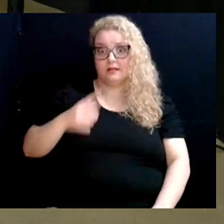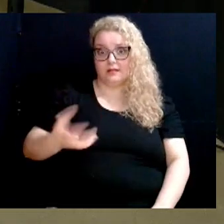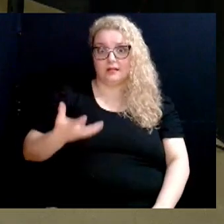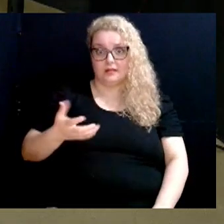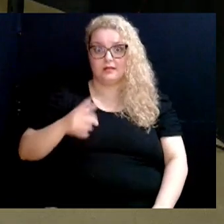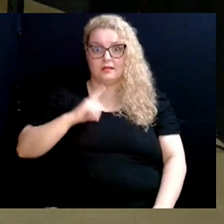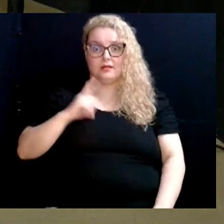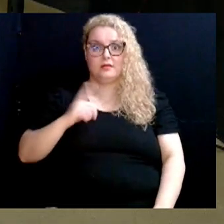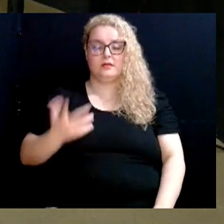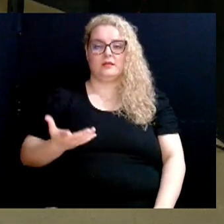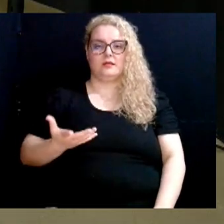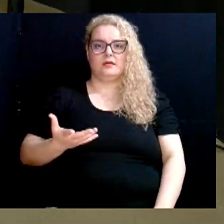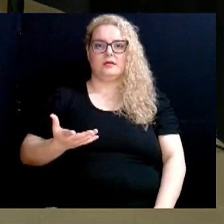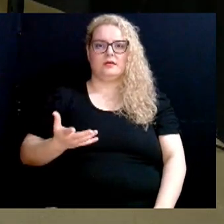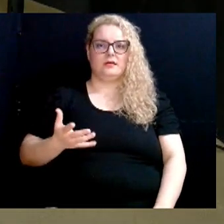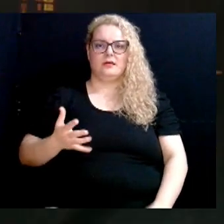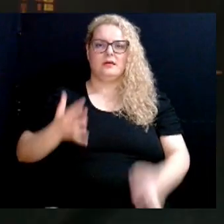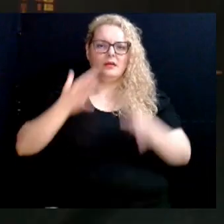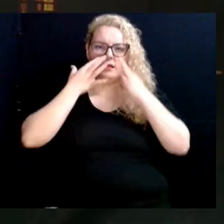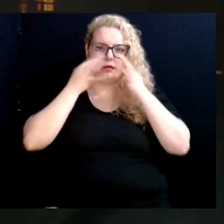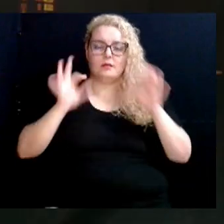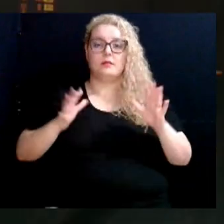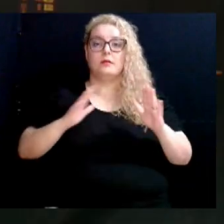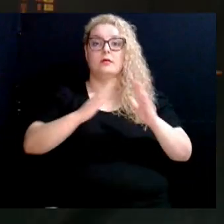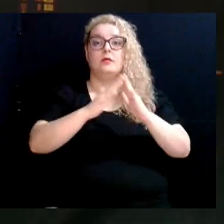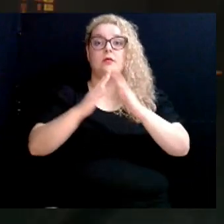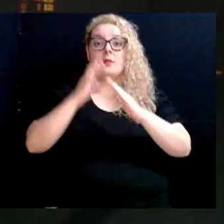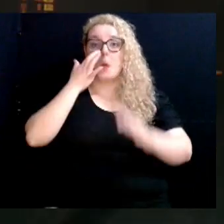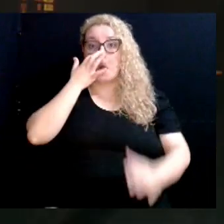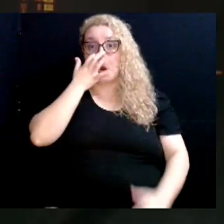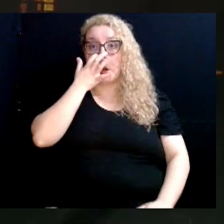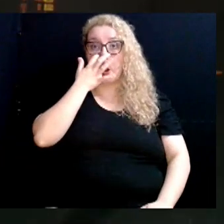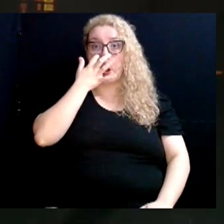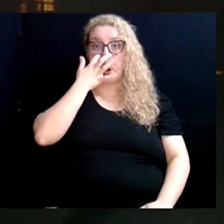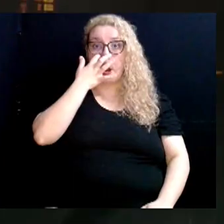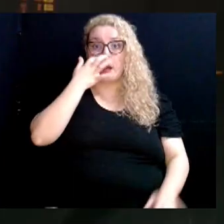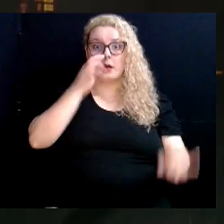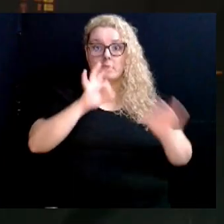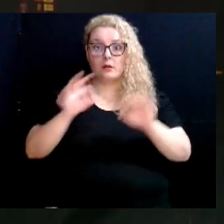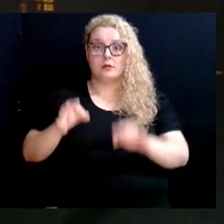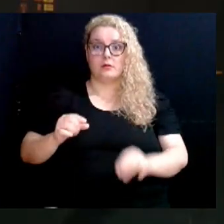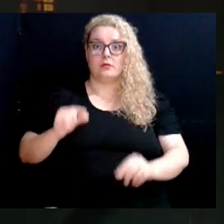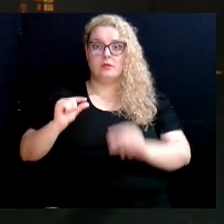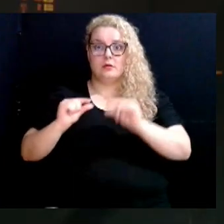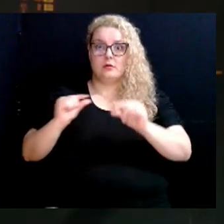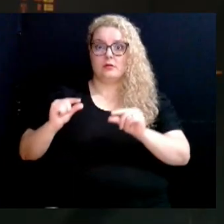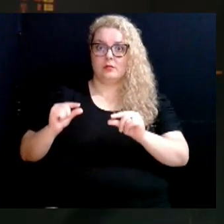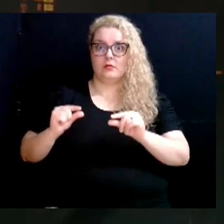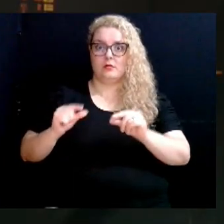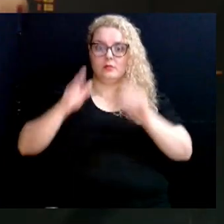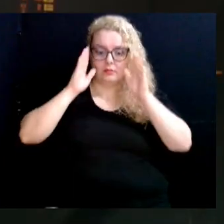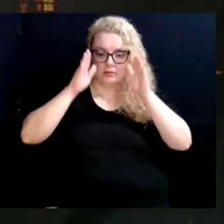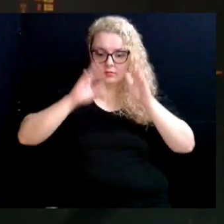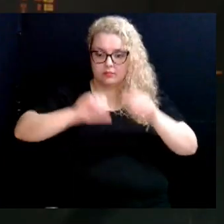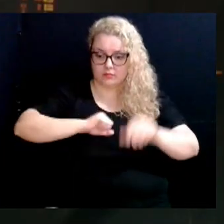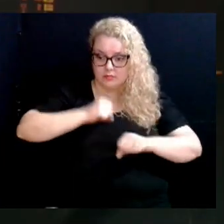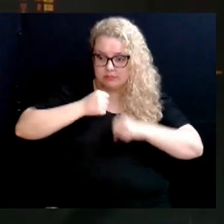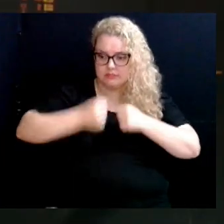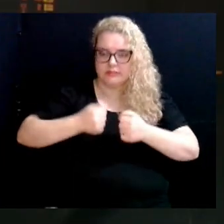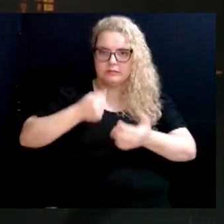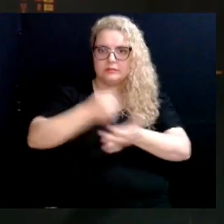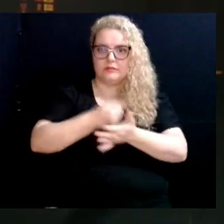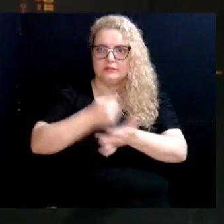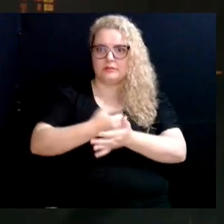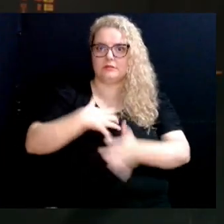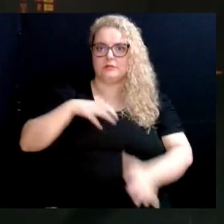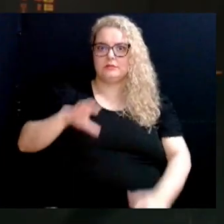ouvido, não presta muito atenção. Que o pessoal de casa, quem está assistindo, seja um pouco decidido desse jeito seu aí para